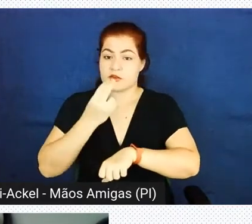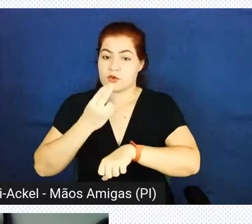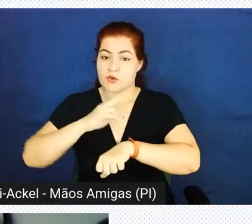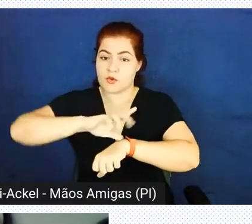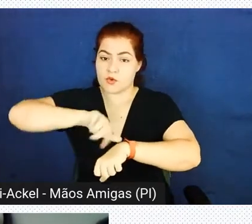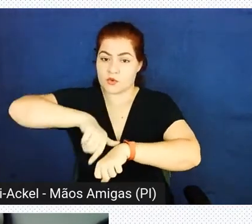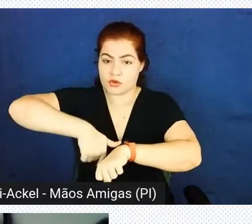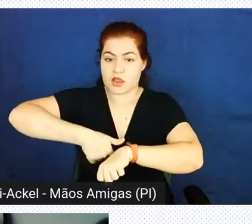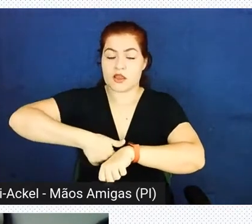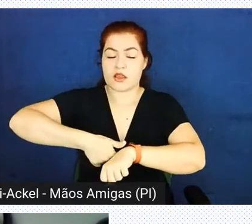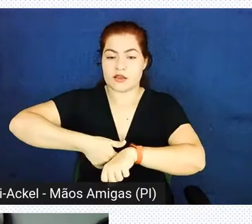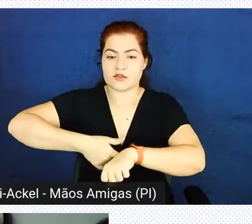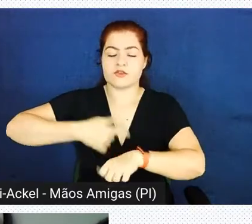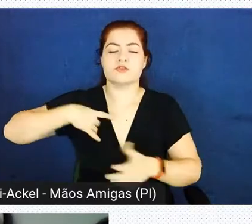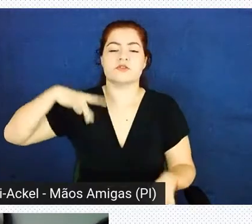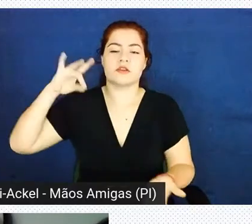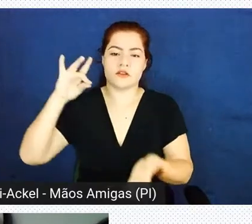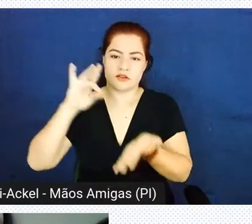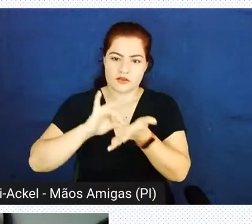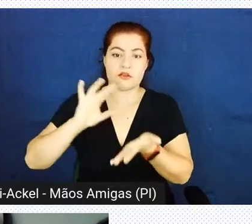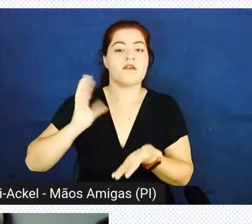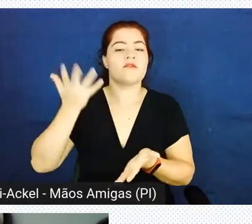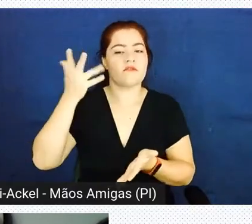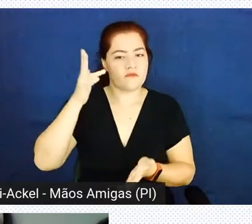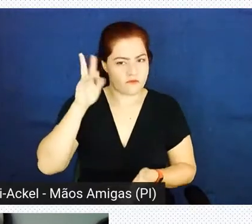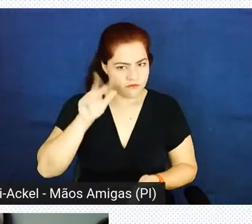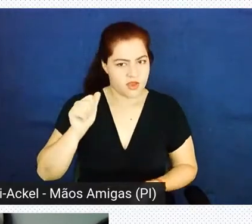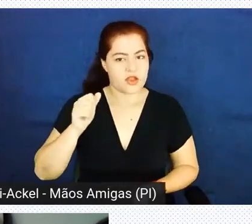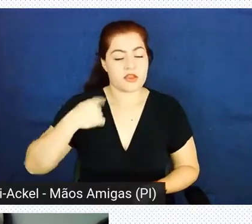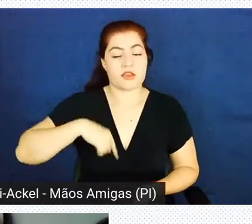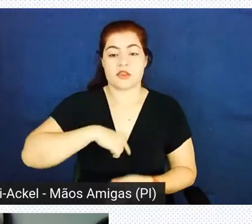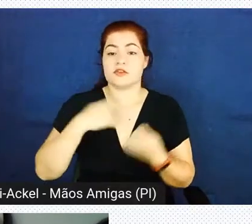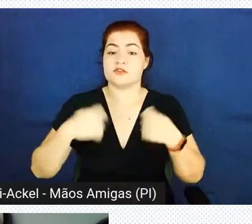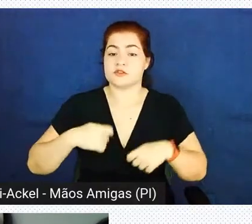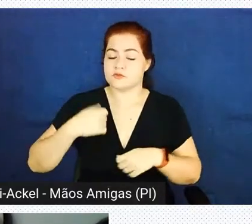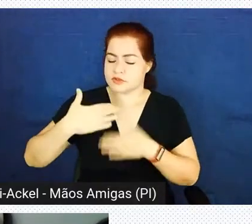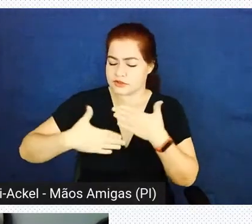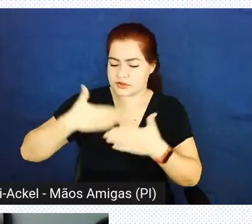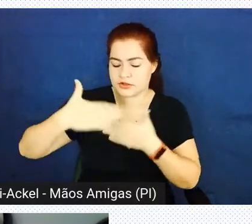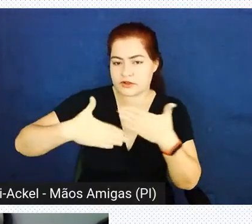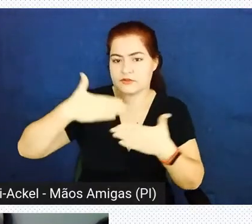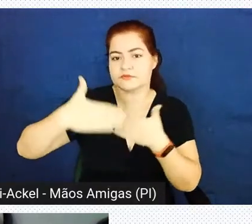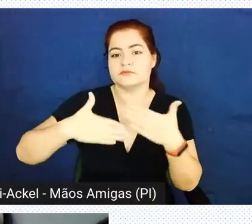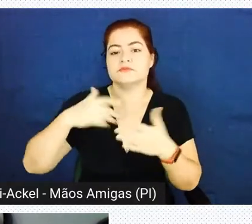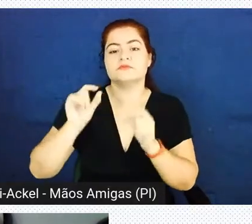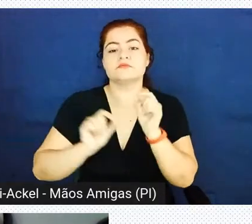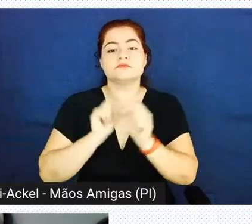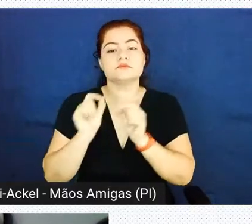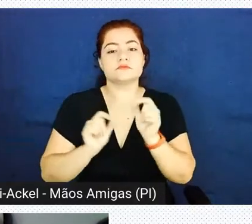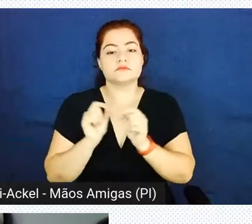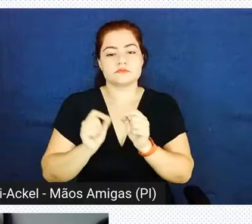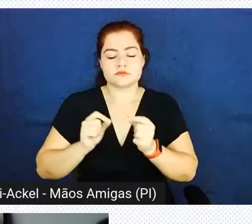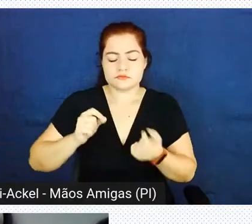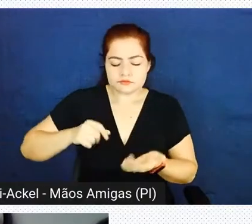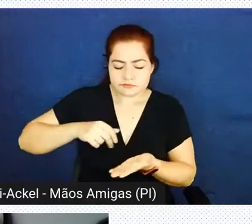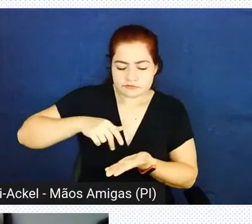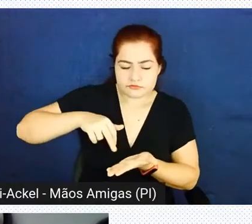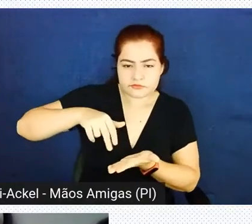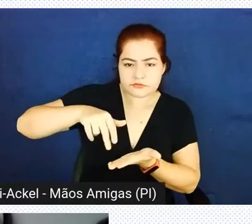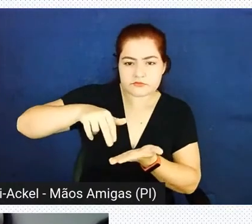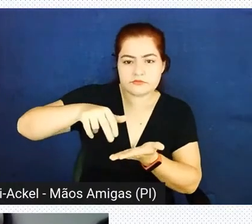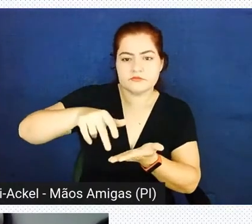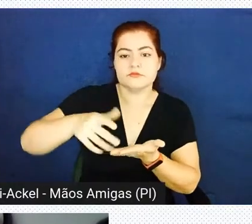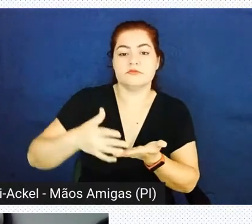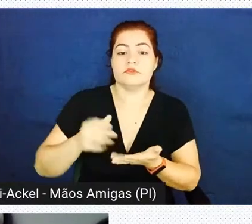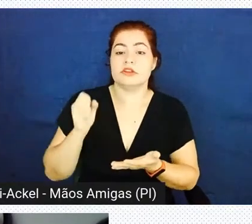vai acontecer e nós precisamos, né, gradualmente, fazer esta caminhada, mesmo